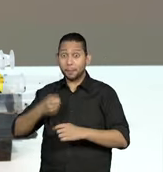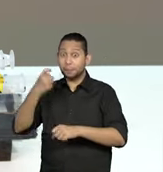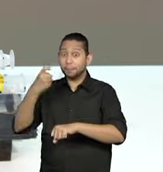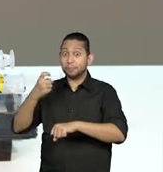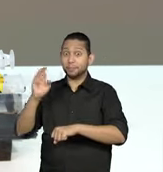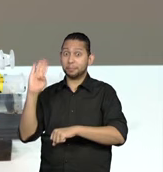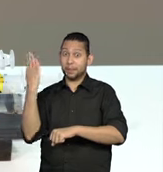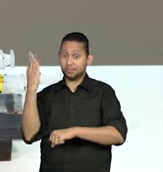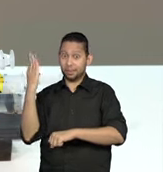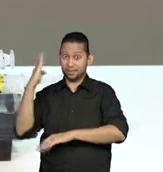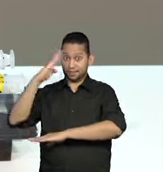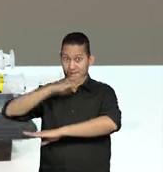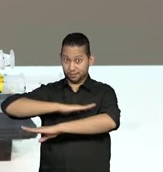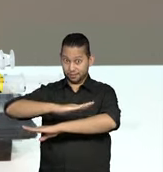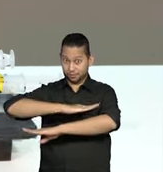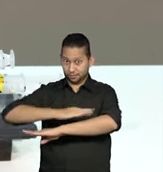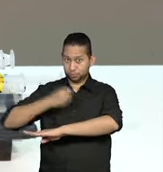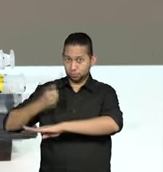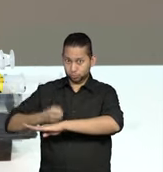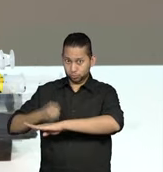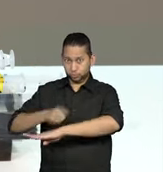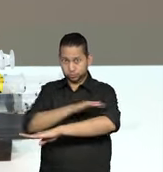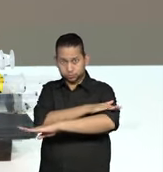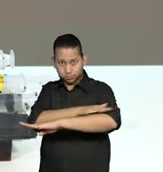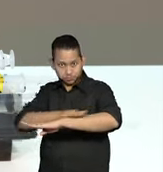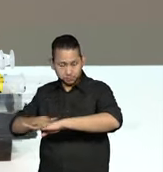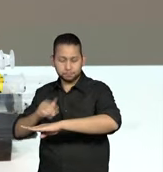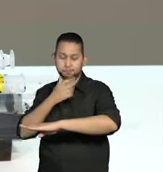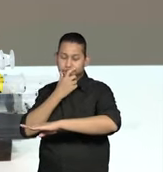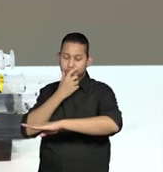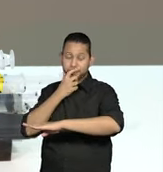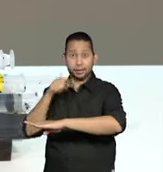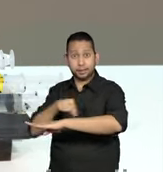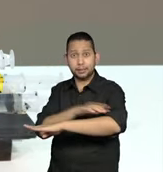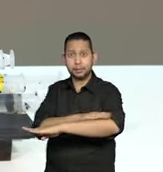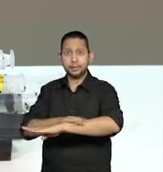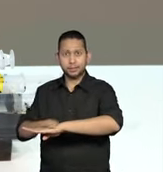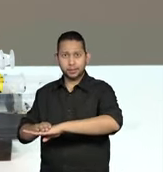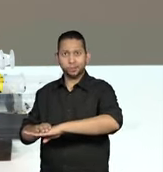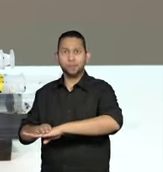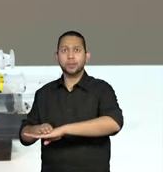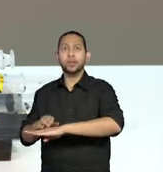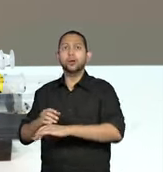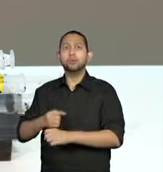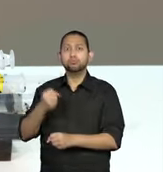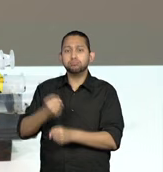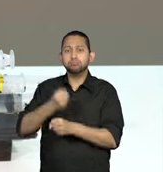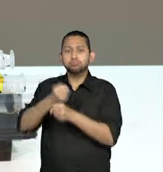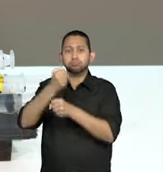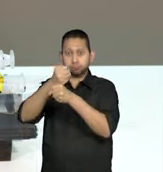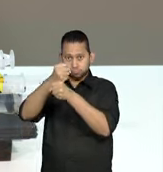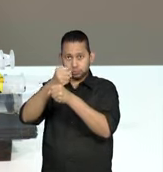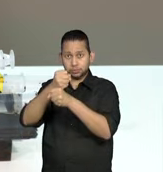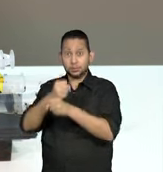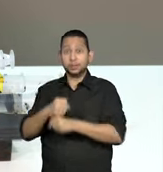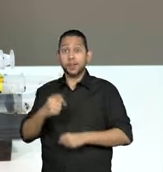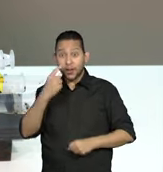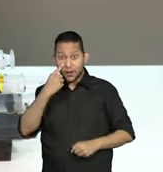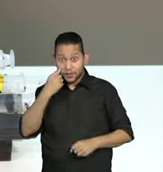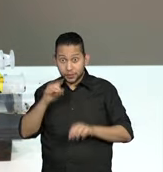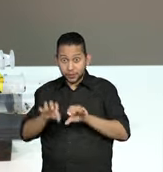madeira, certo? Nessa base de madeira, nós colocamos